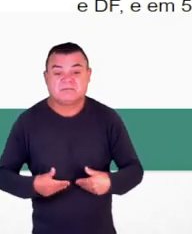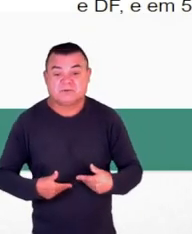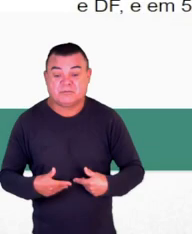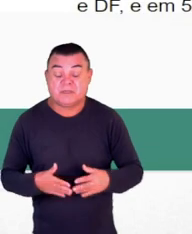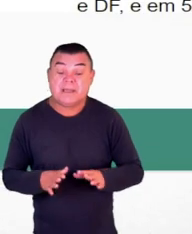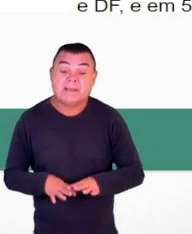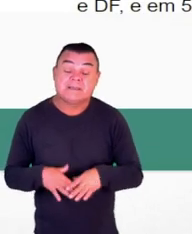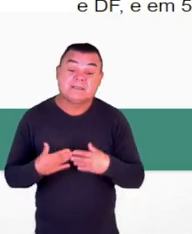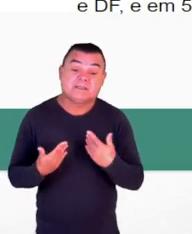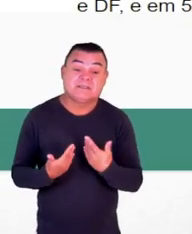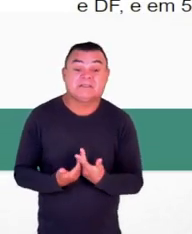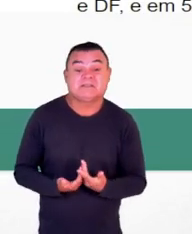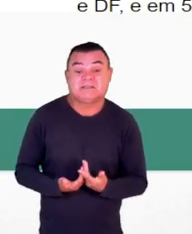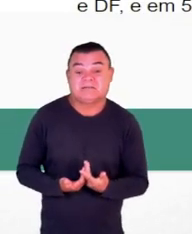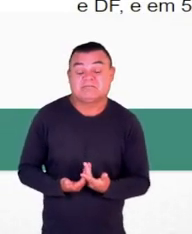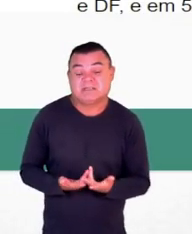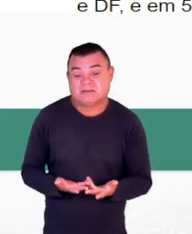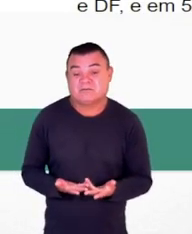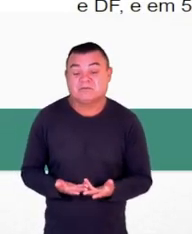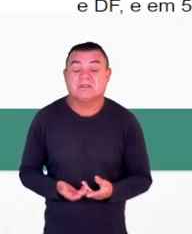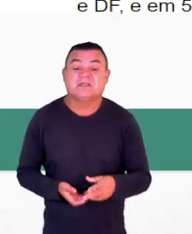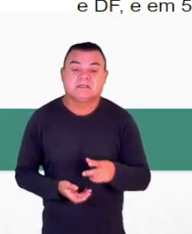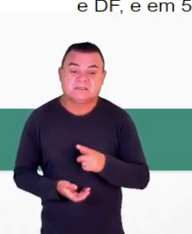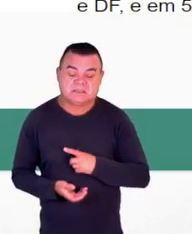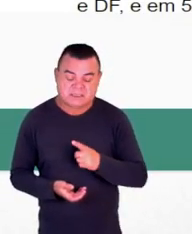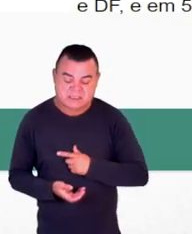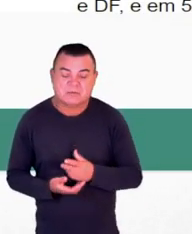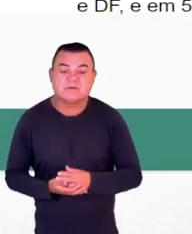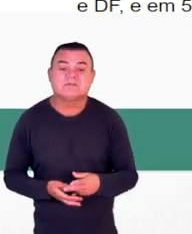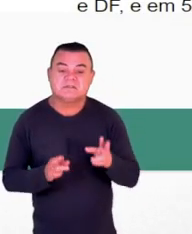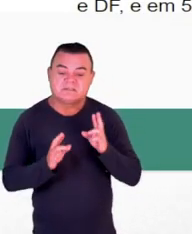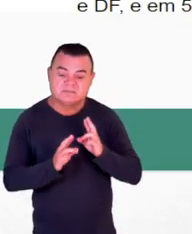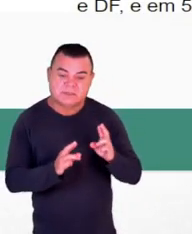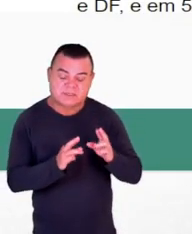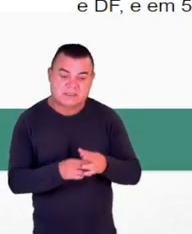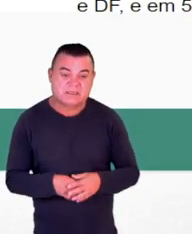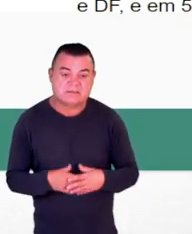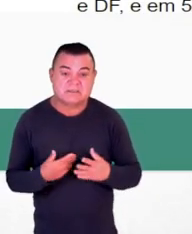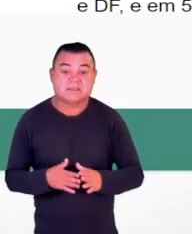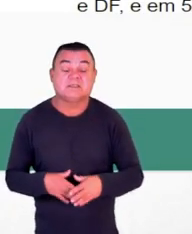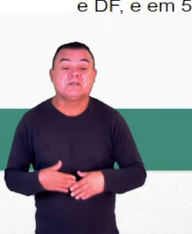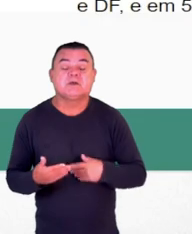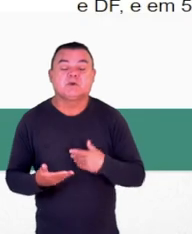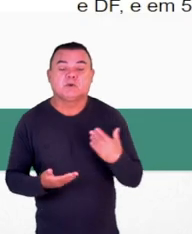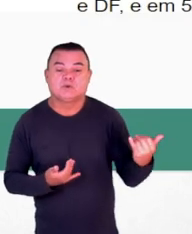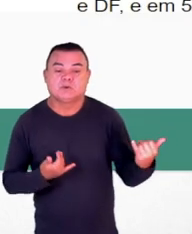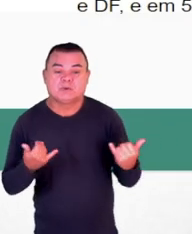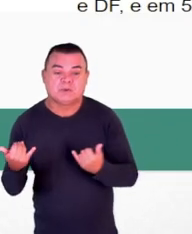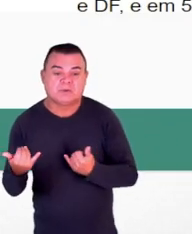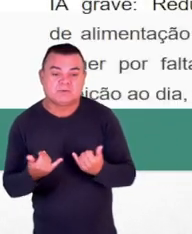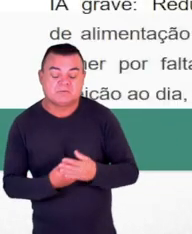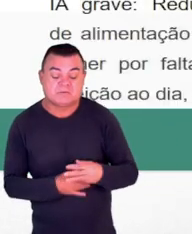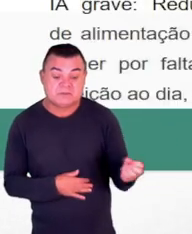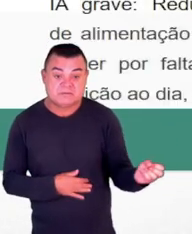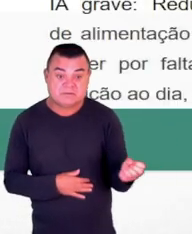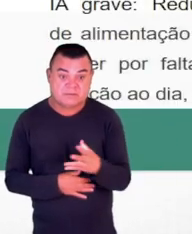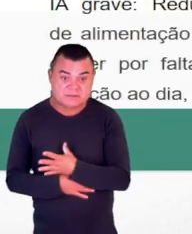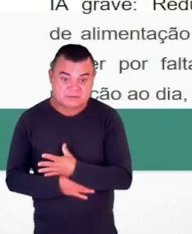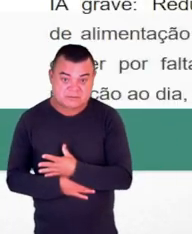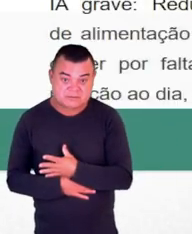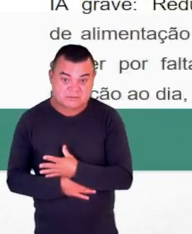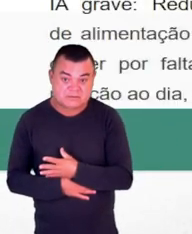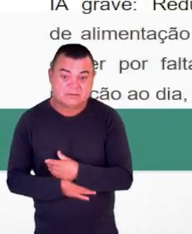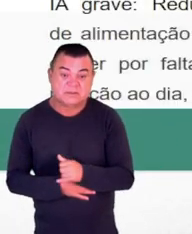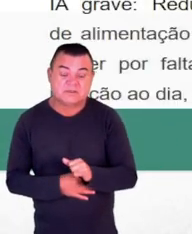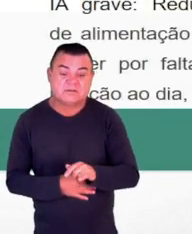agravando temos esperanças aí de que um próximo inquérito a ser feito pelo IBGE traga informações aí mais animadoras né mas não